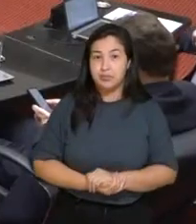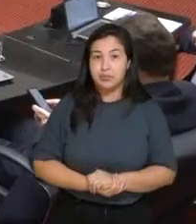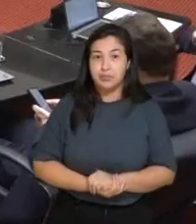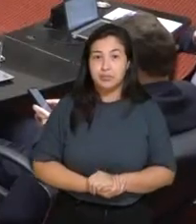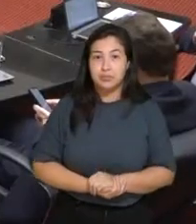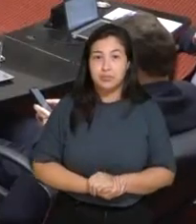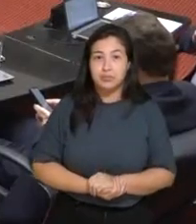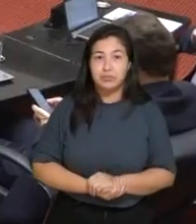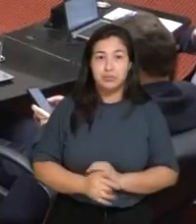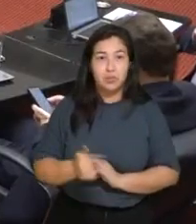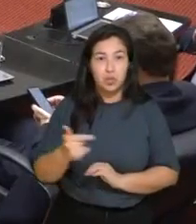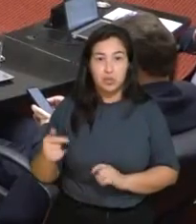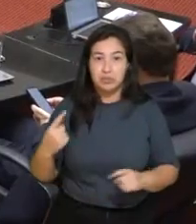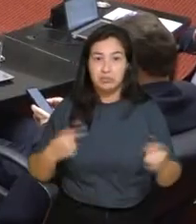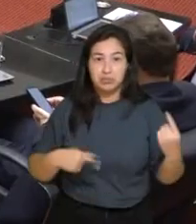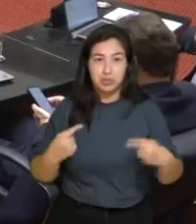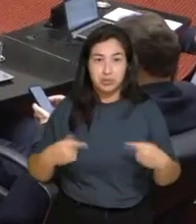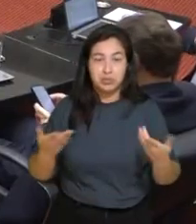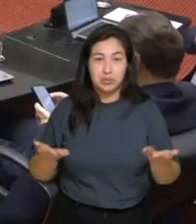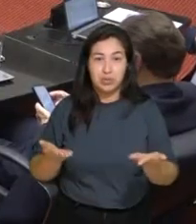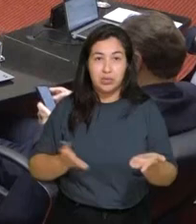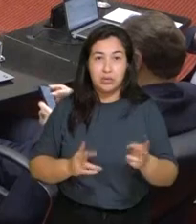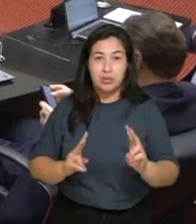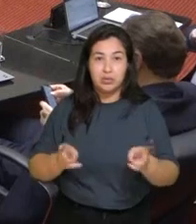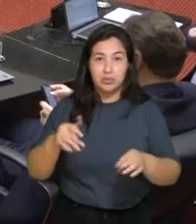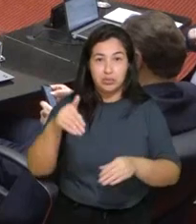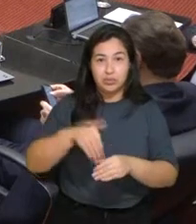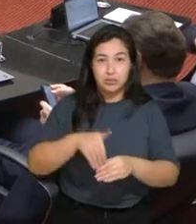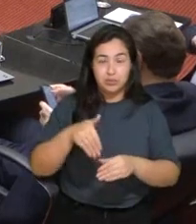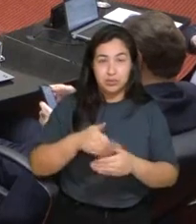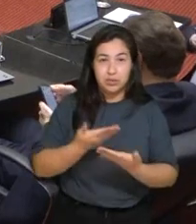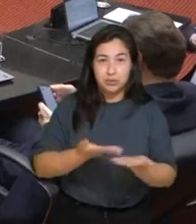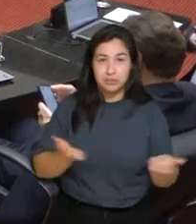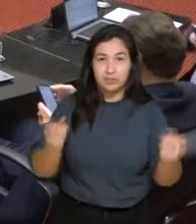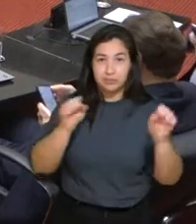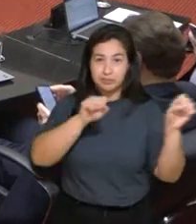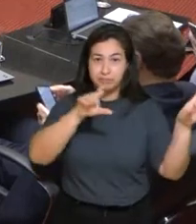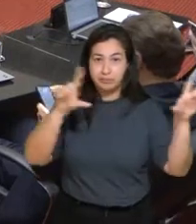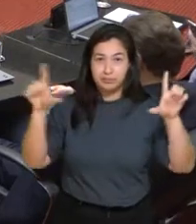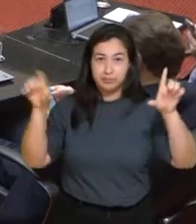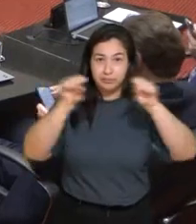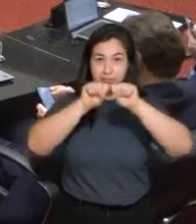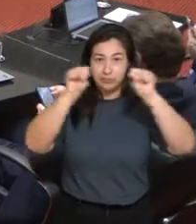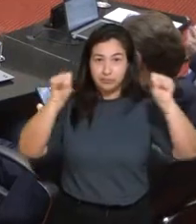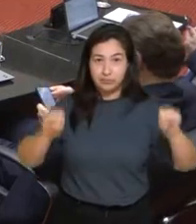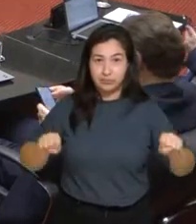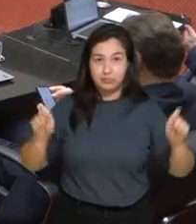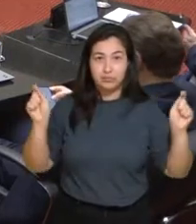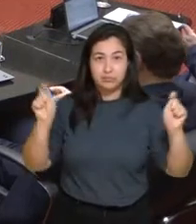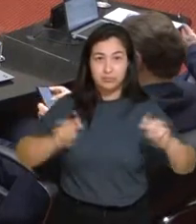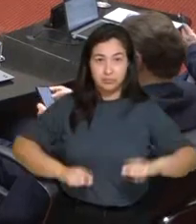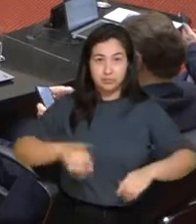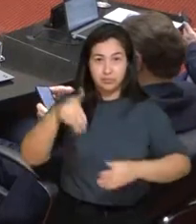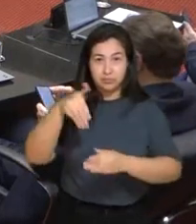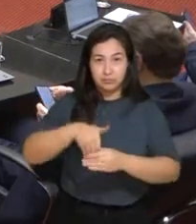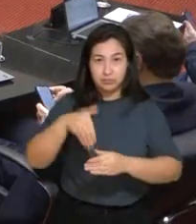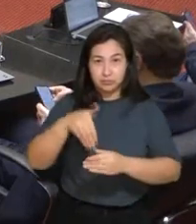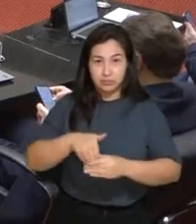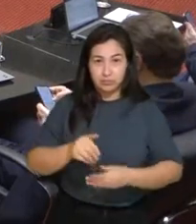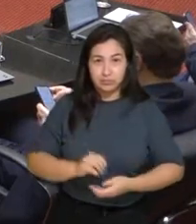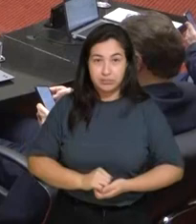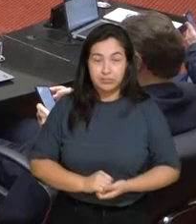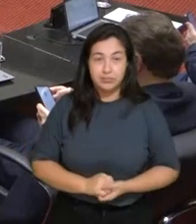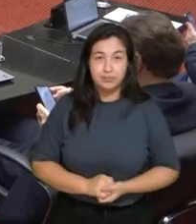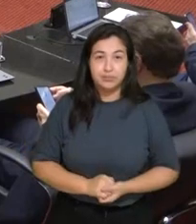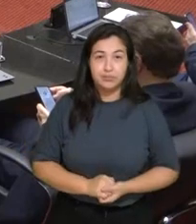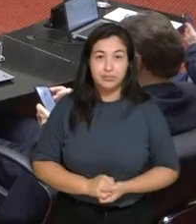Não havendo mais quem queira discutir, em votação, peço à assessoria que abra o sistema para que os senhores deputados possam exercer seu